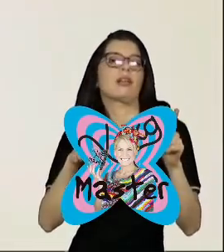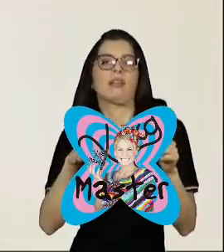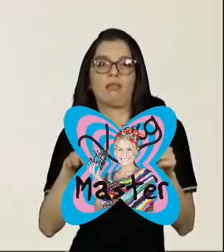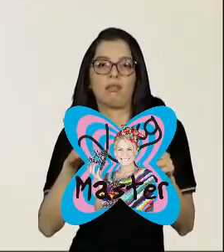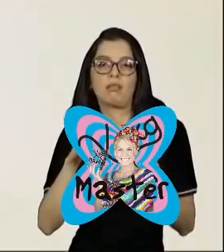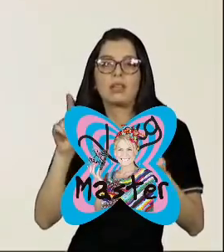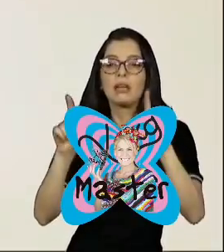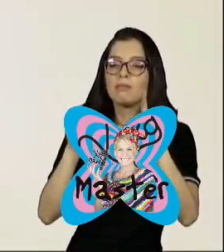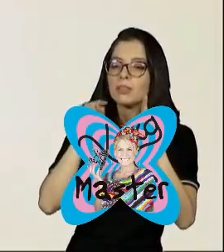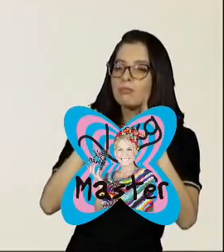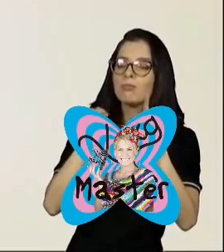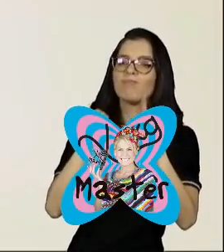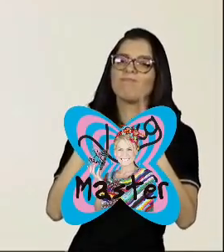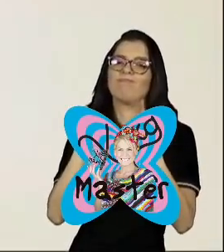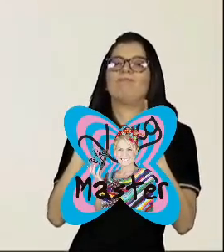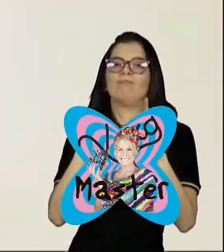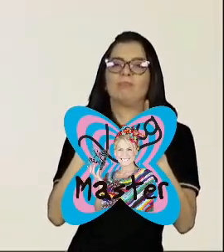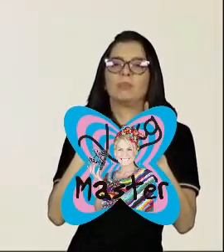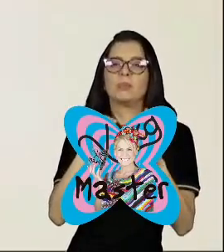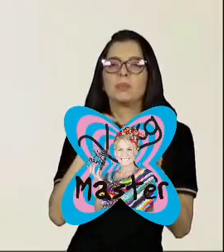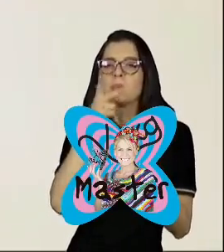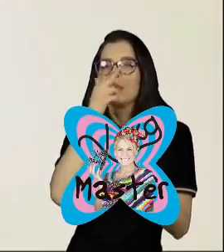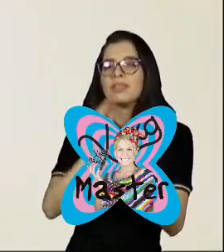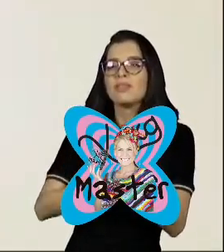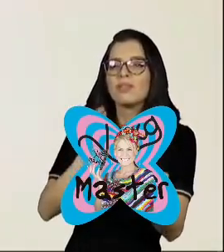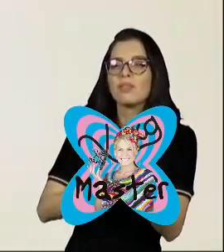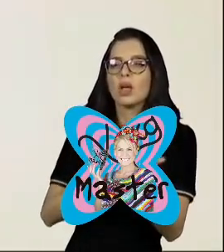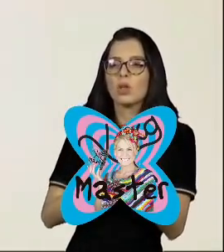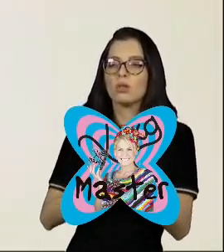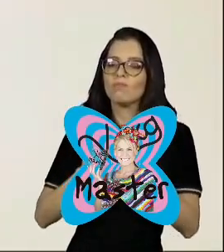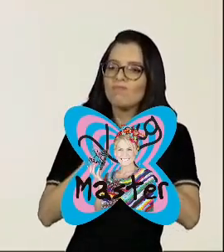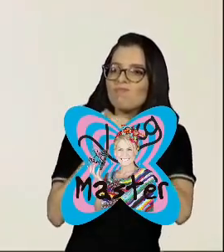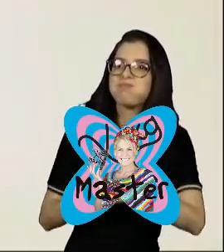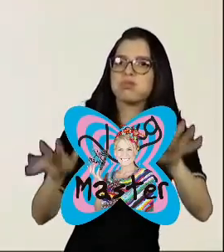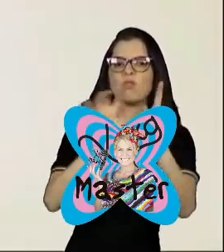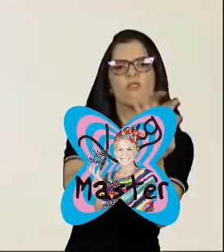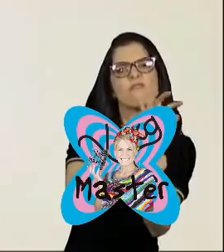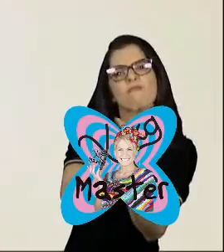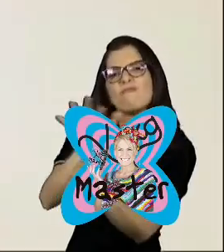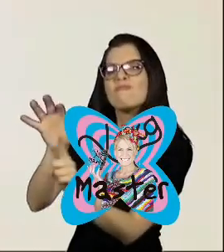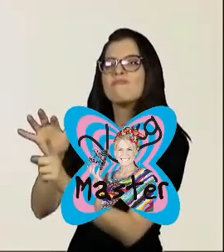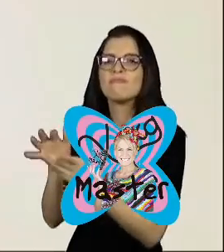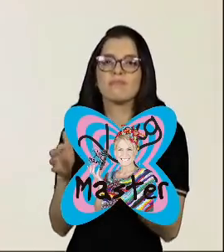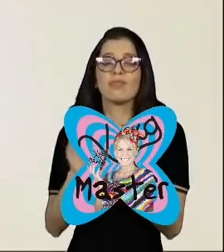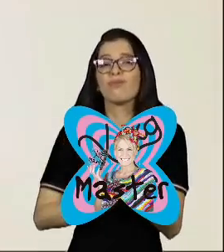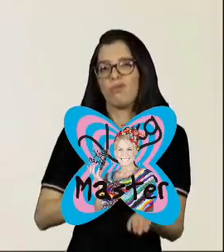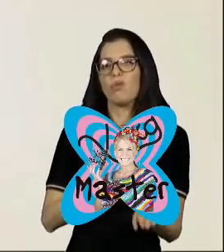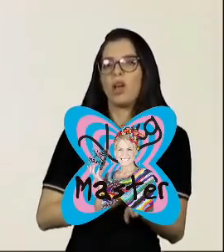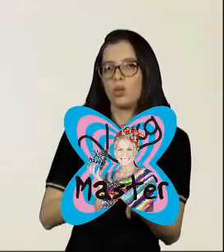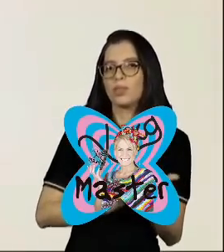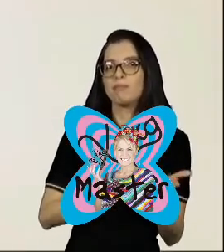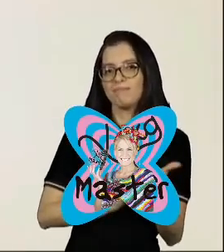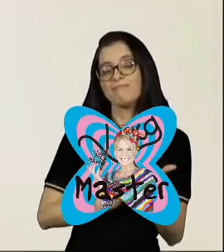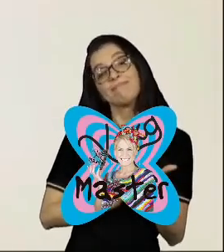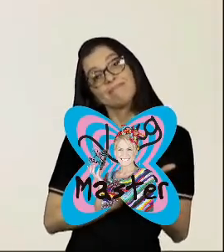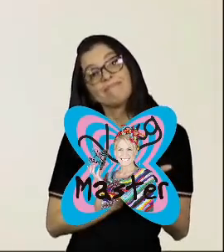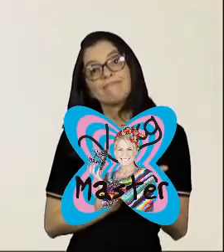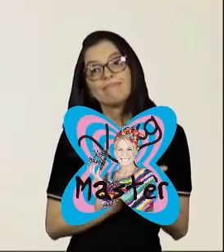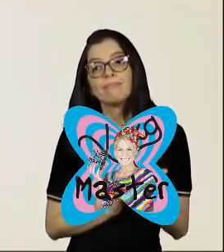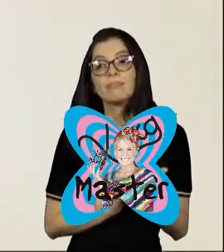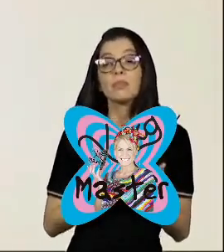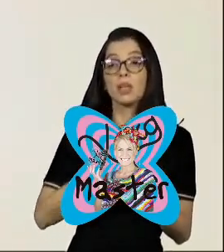televisão não tá mais com esse esse essa força toda para dizer educar o Edu o mesmo que que